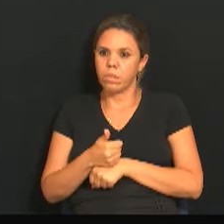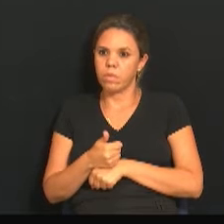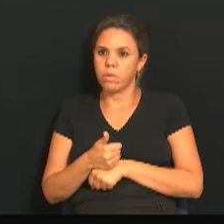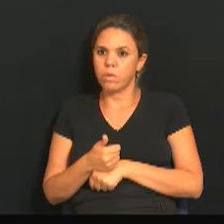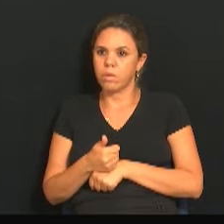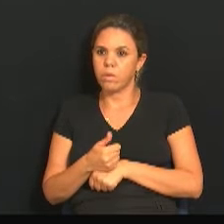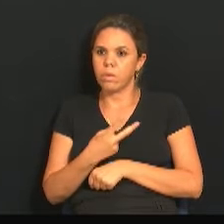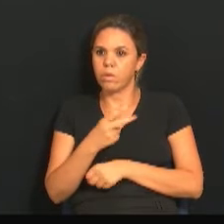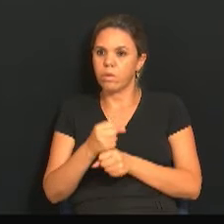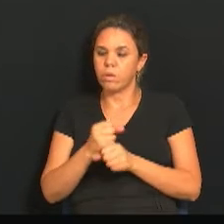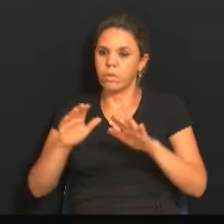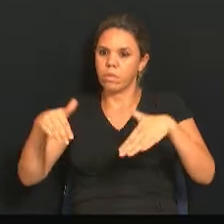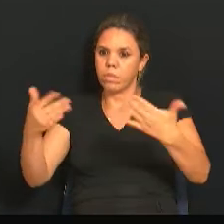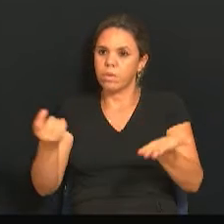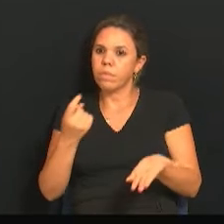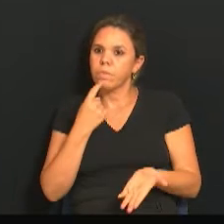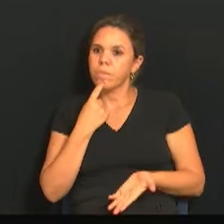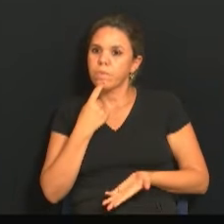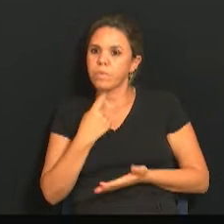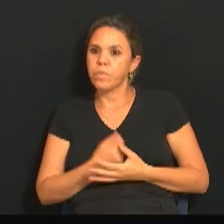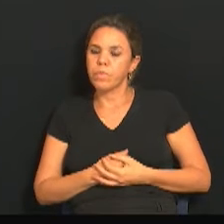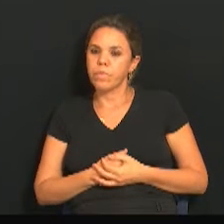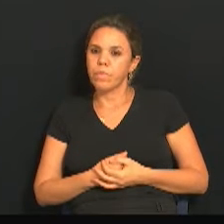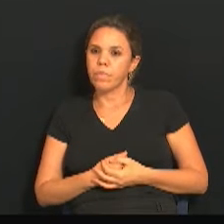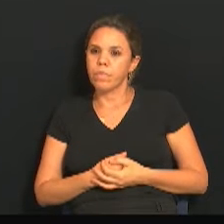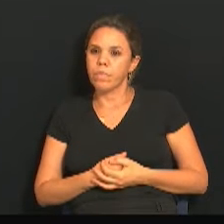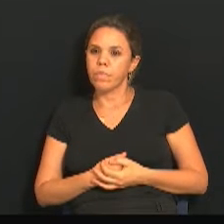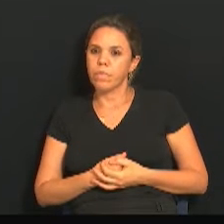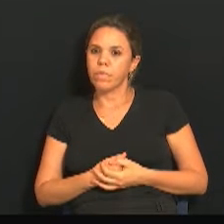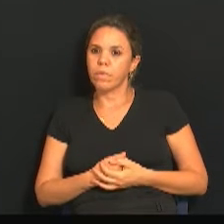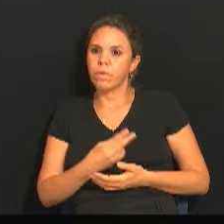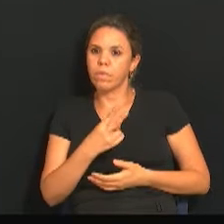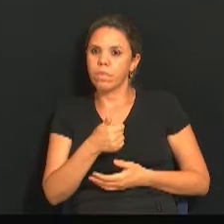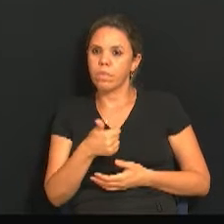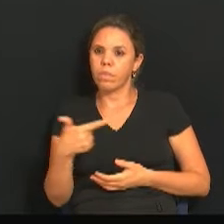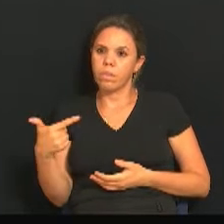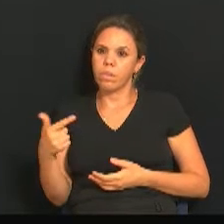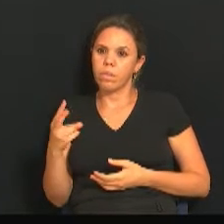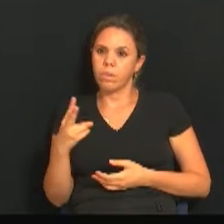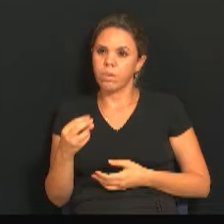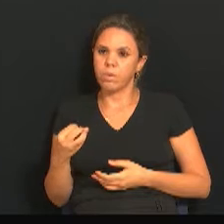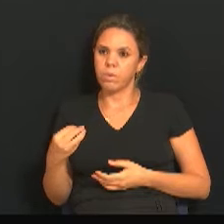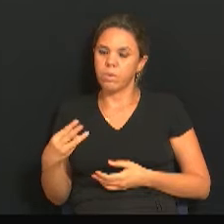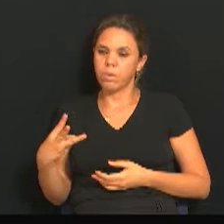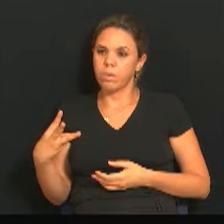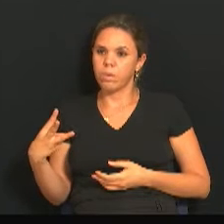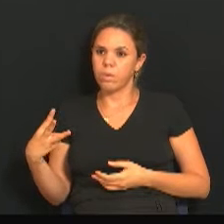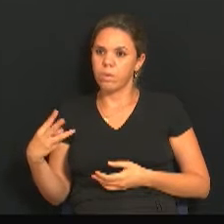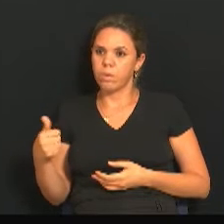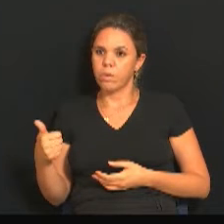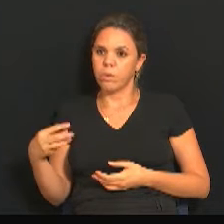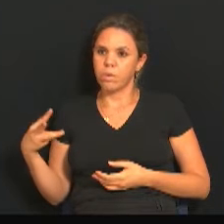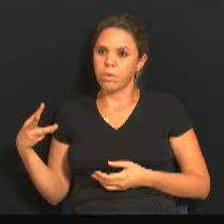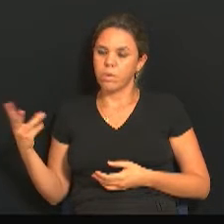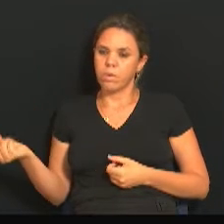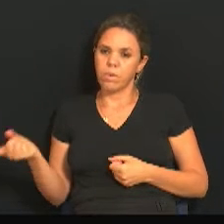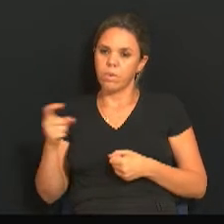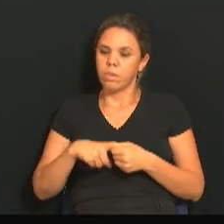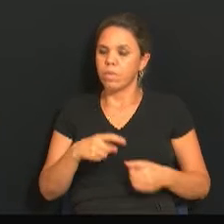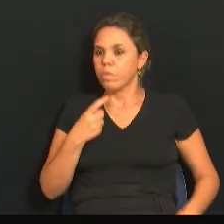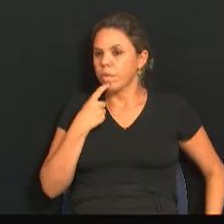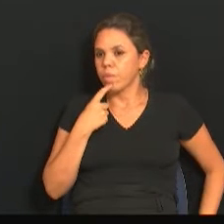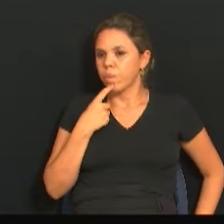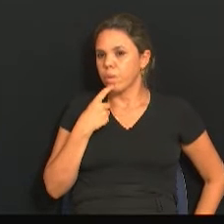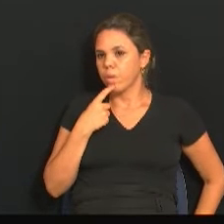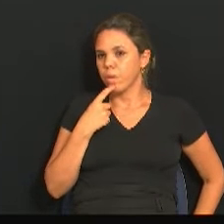20 anos fora de Campinas, e 2012, 2013, eu retornei para Campinas, então